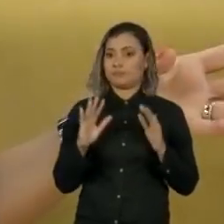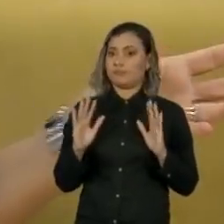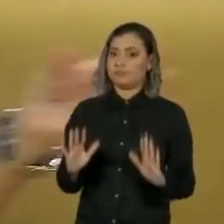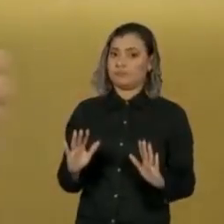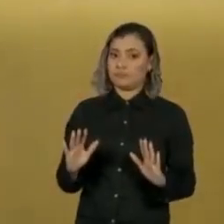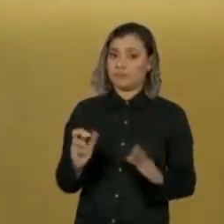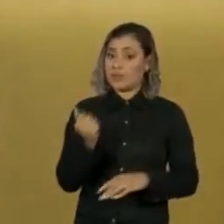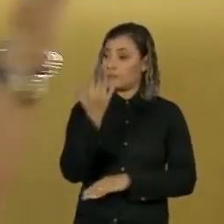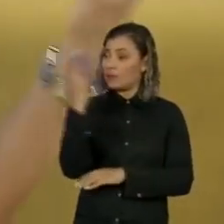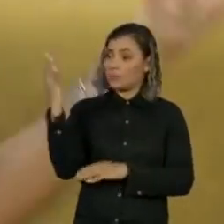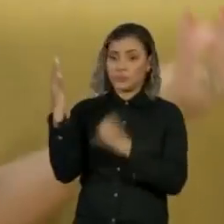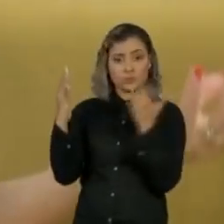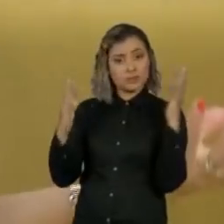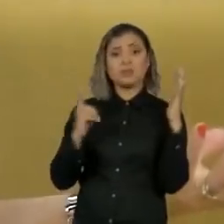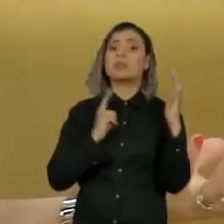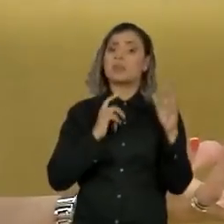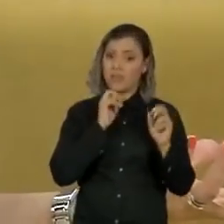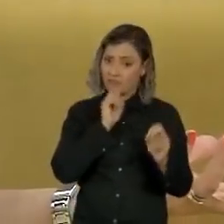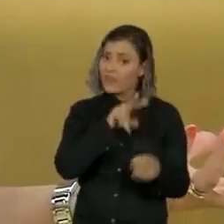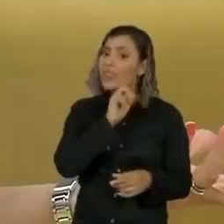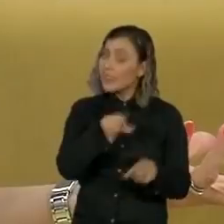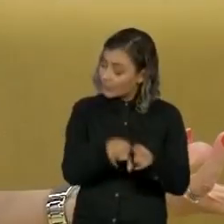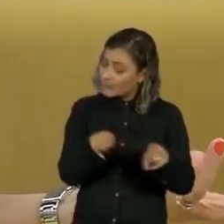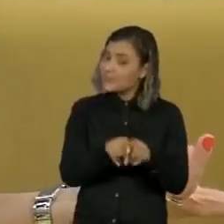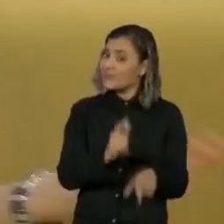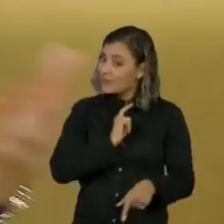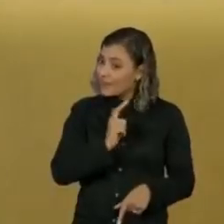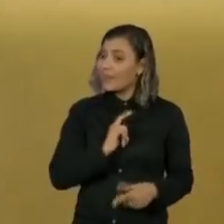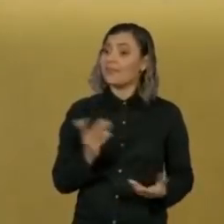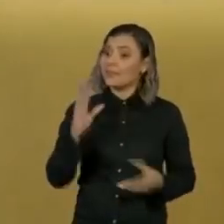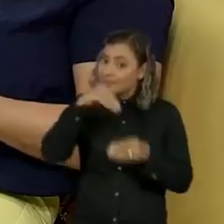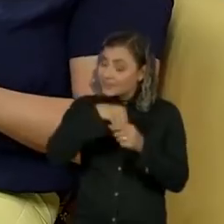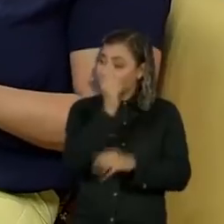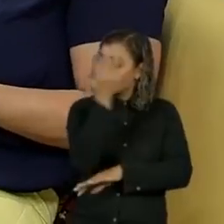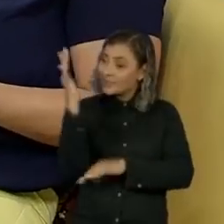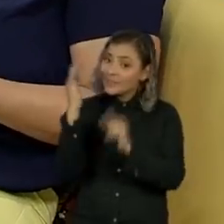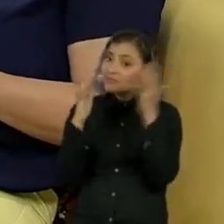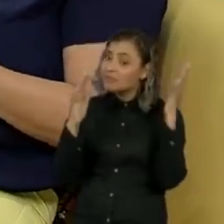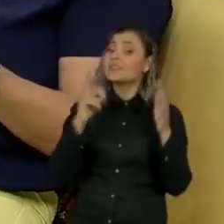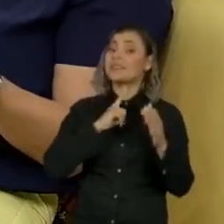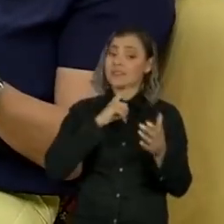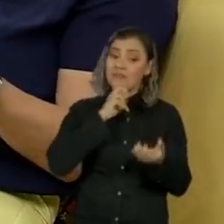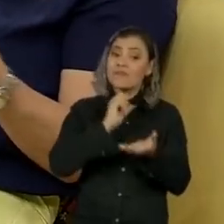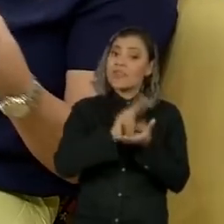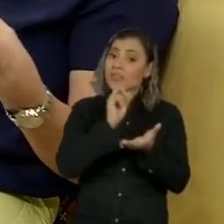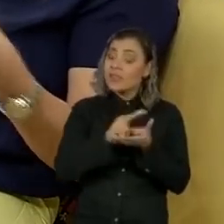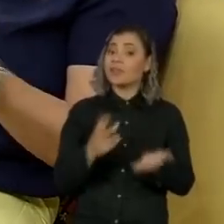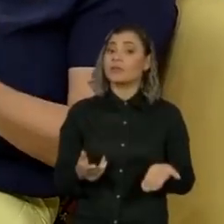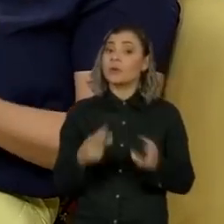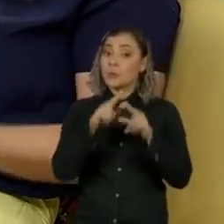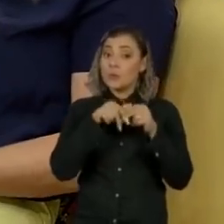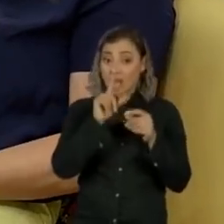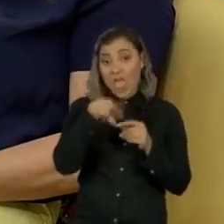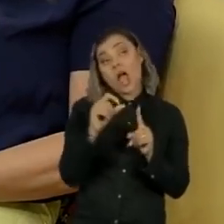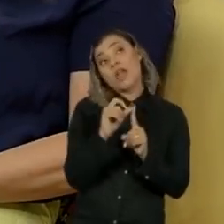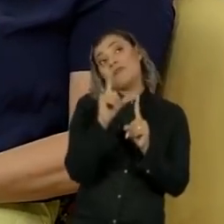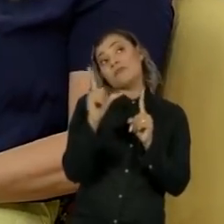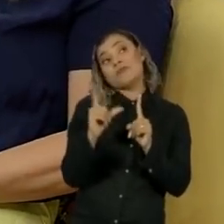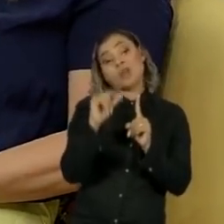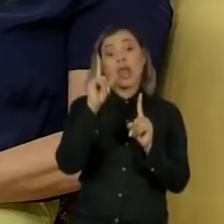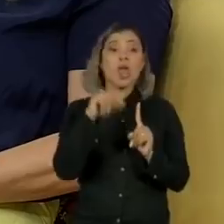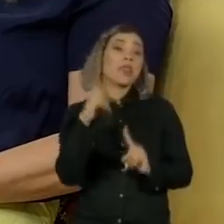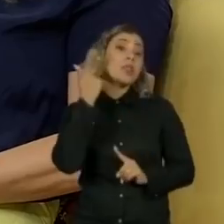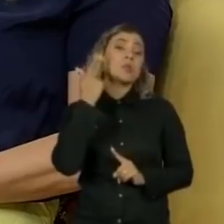natureza tem de tudo. Existem venenos na natureza também, né? O fato de ser natural ou de vir de uma planta não quer dizer que seja uma coisa